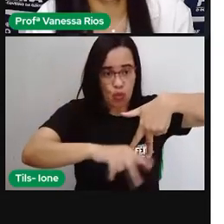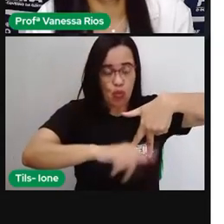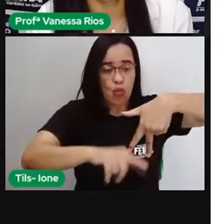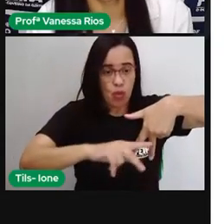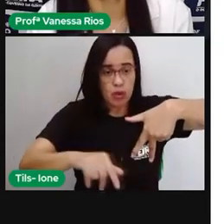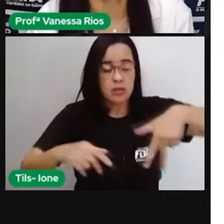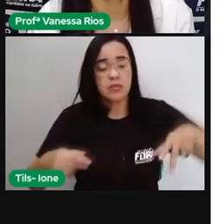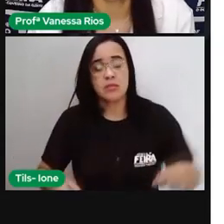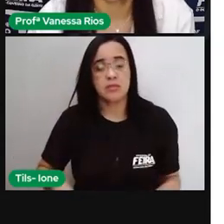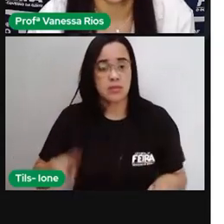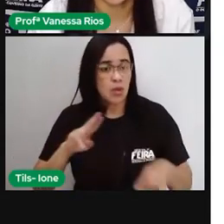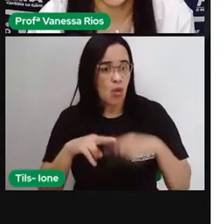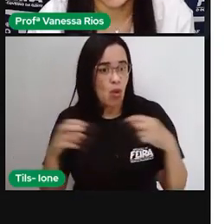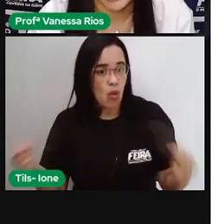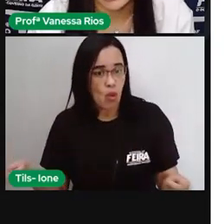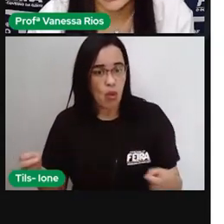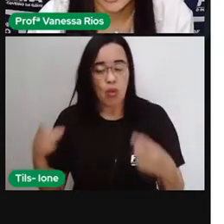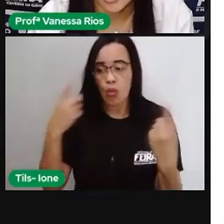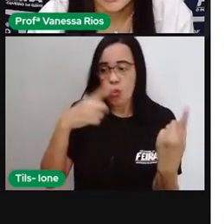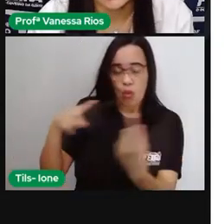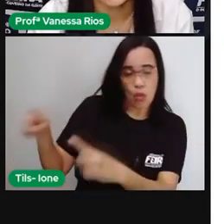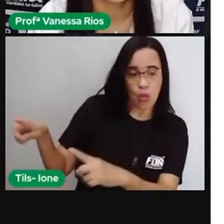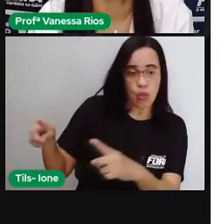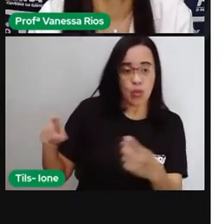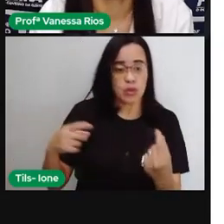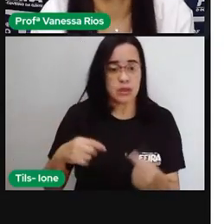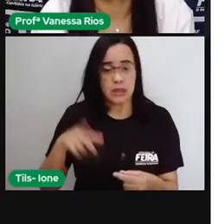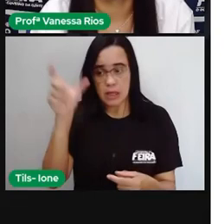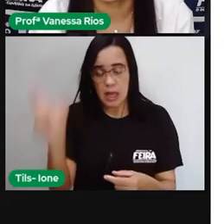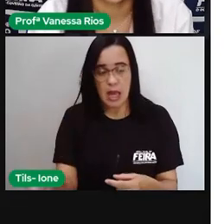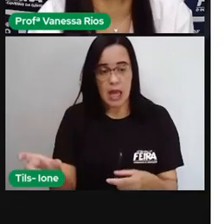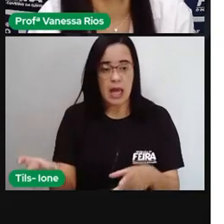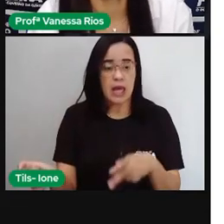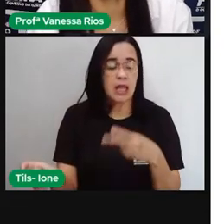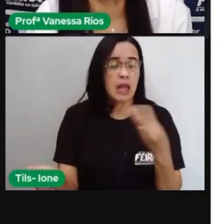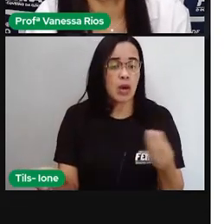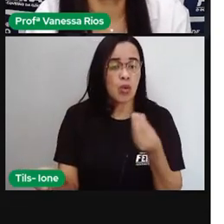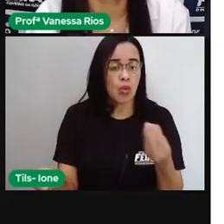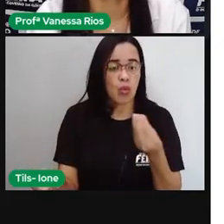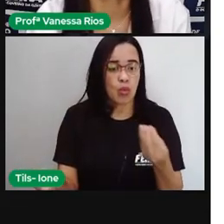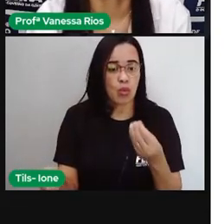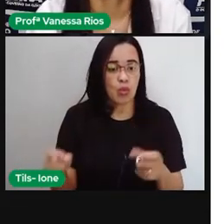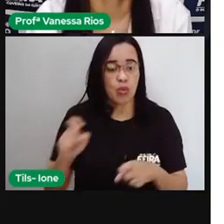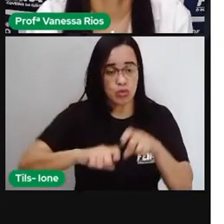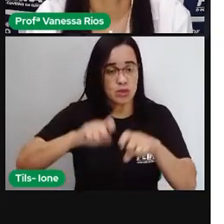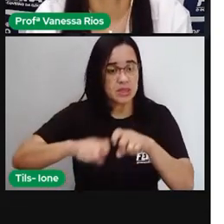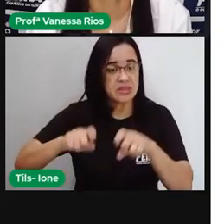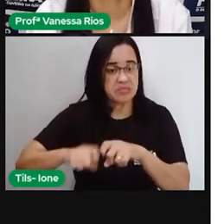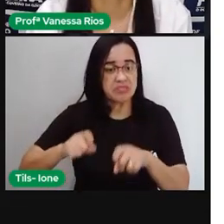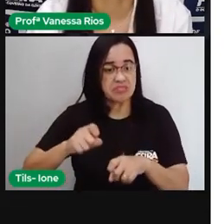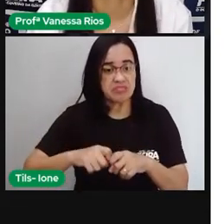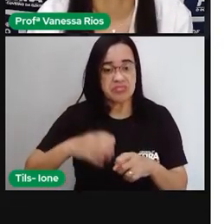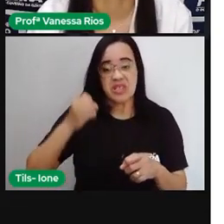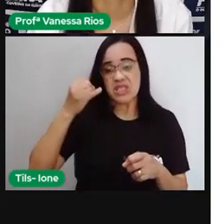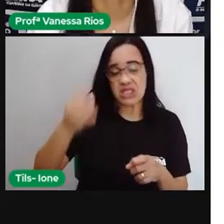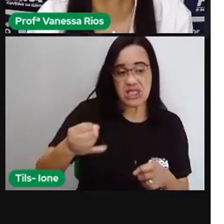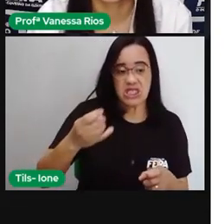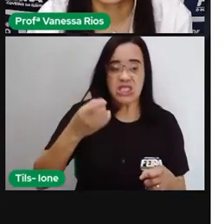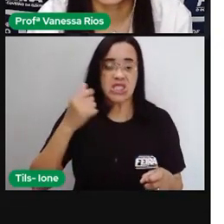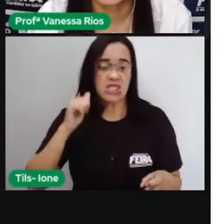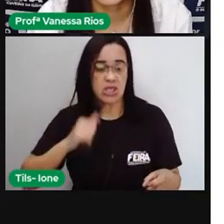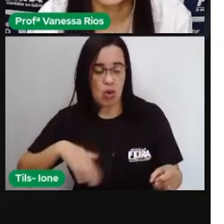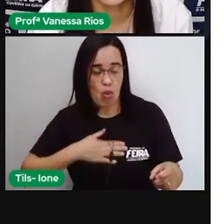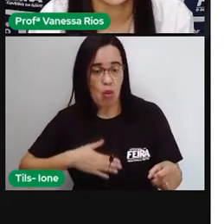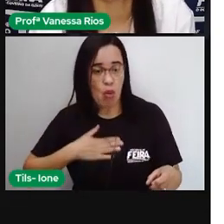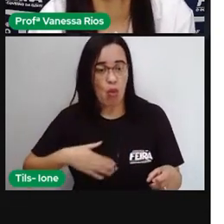sexual, ou em relação até à própria opção religiosa, que cada um é livre, cada um tem o seu direito, mas você já entender que aquilo é